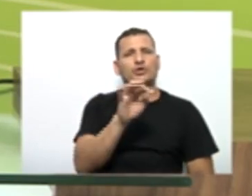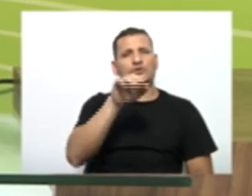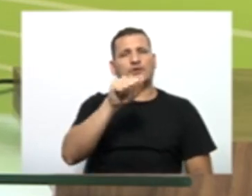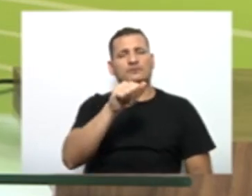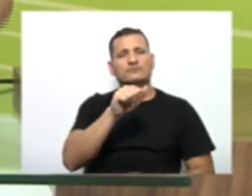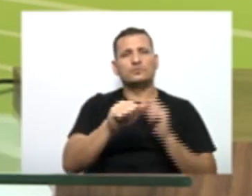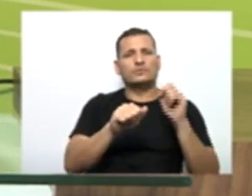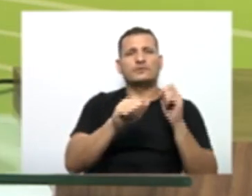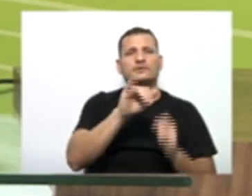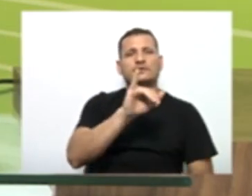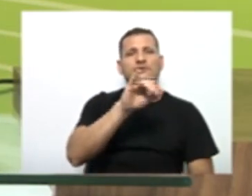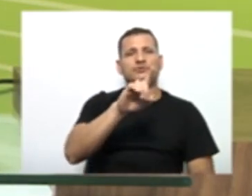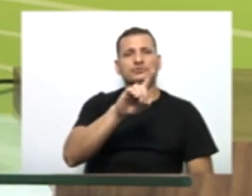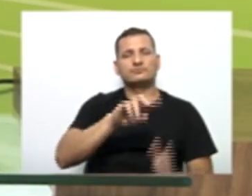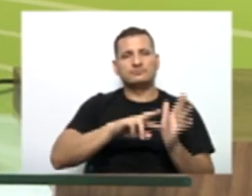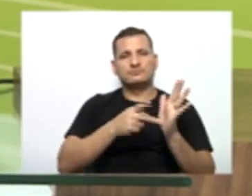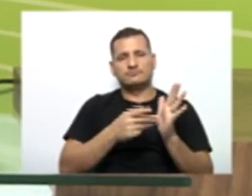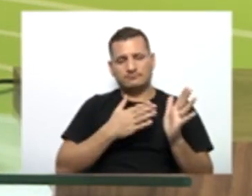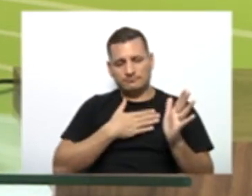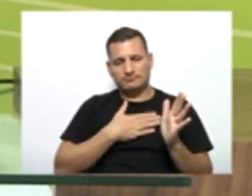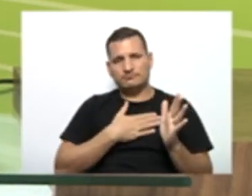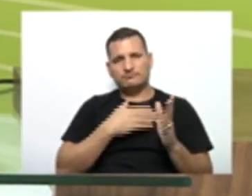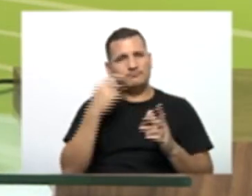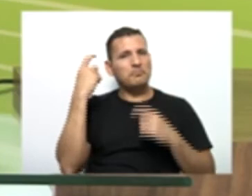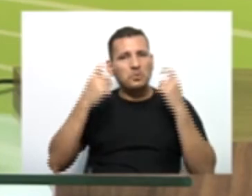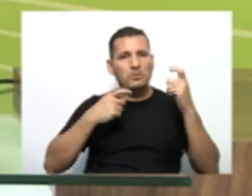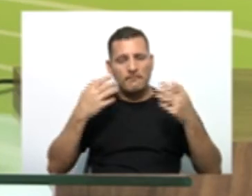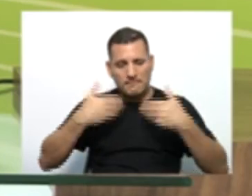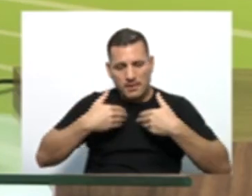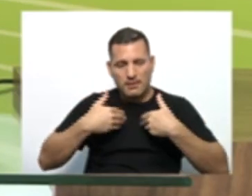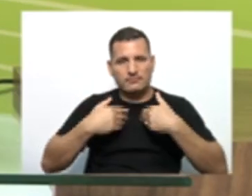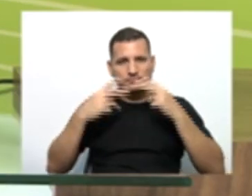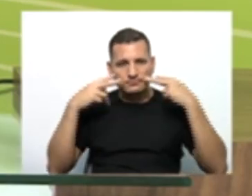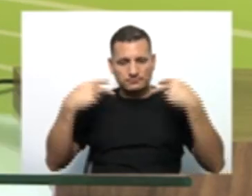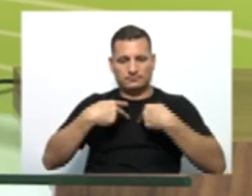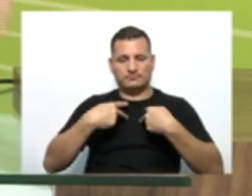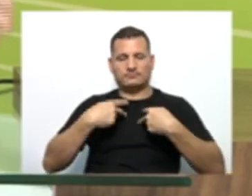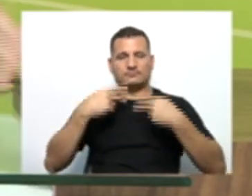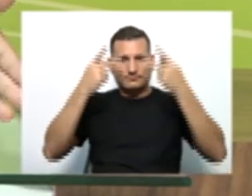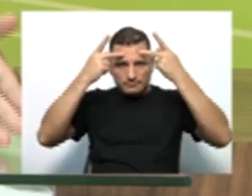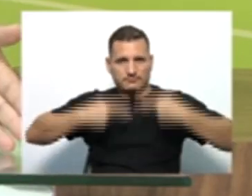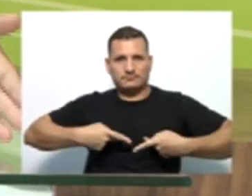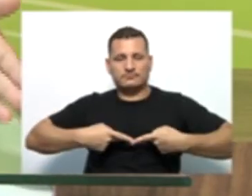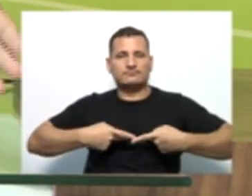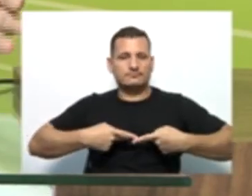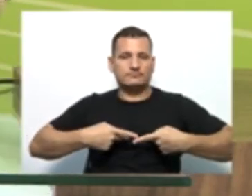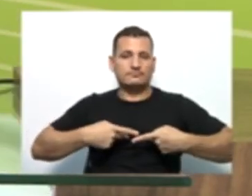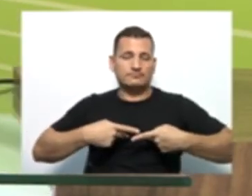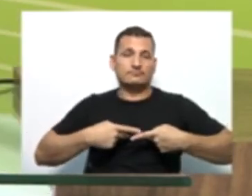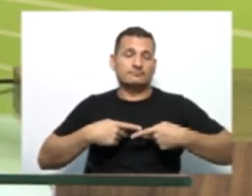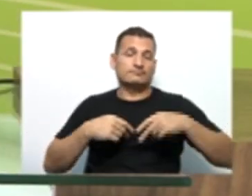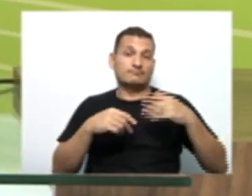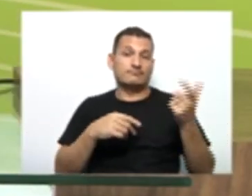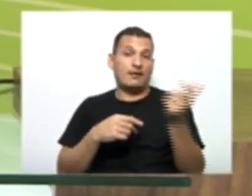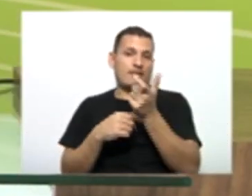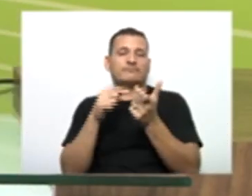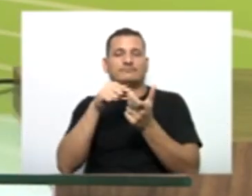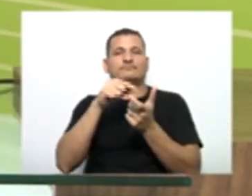da polis. Já a pessoa que participava, que era bem vista, que se interessava pelo bem dos outros, ela era chamada de